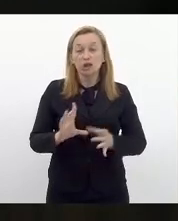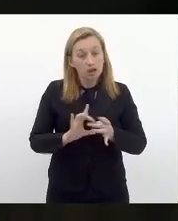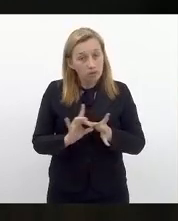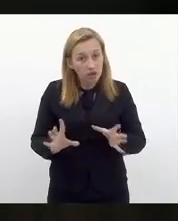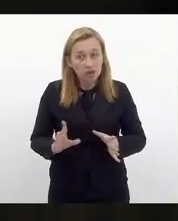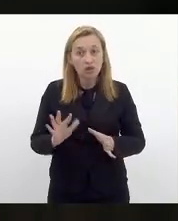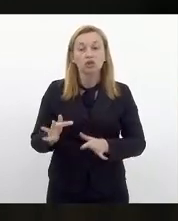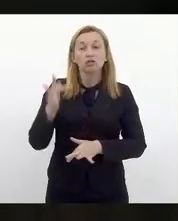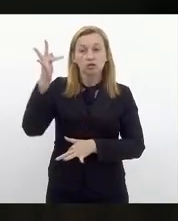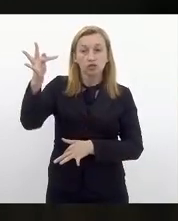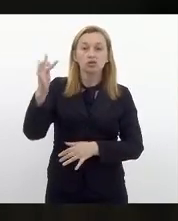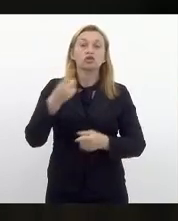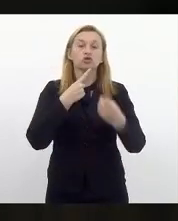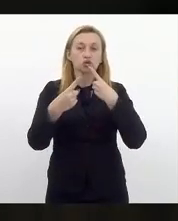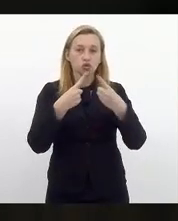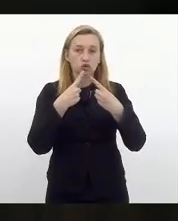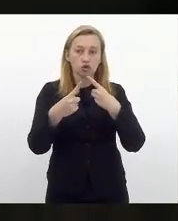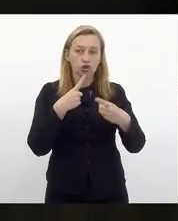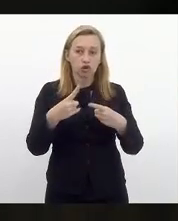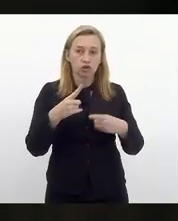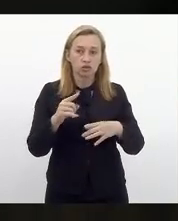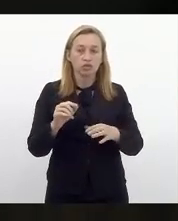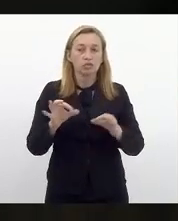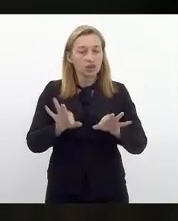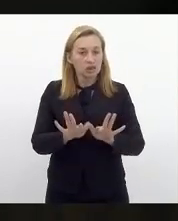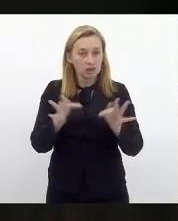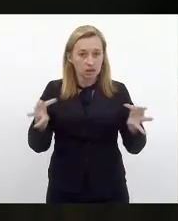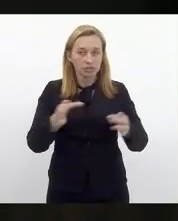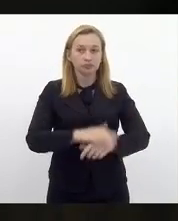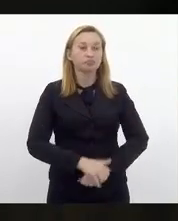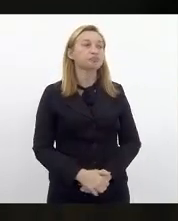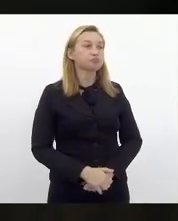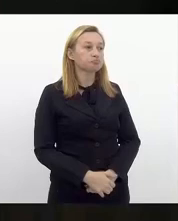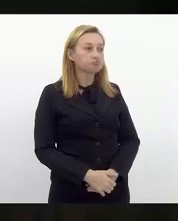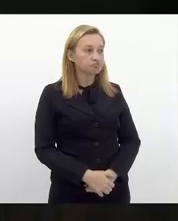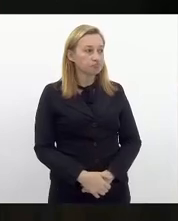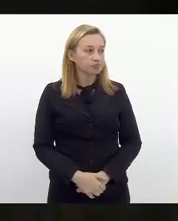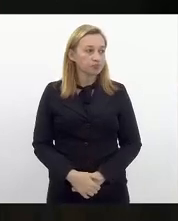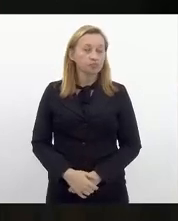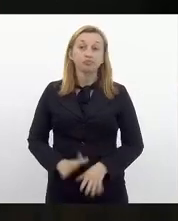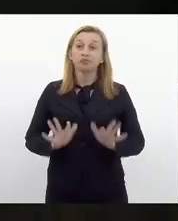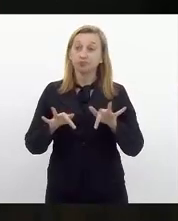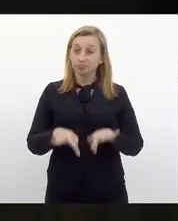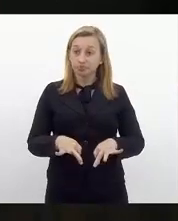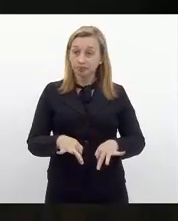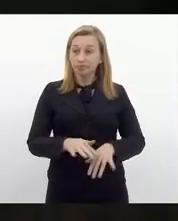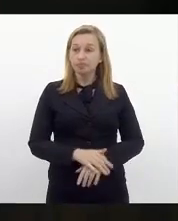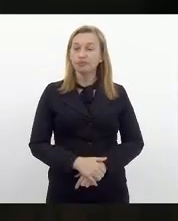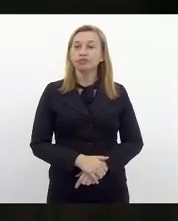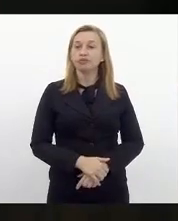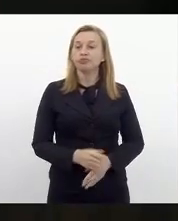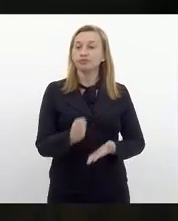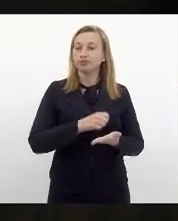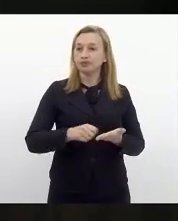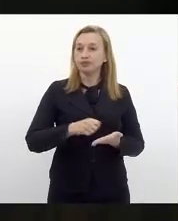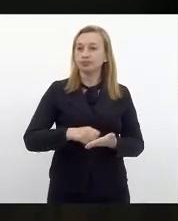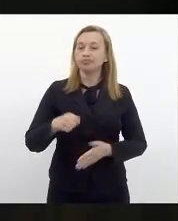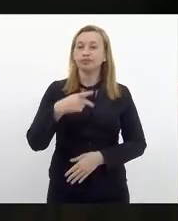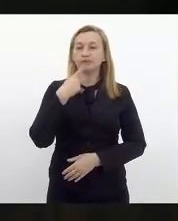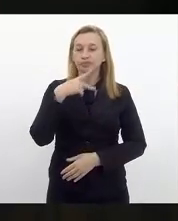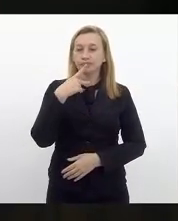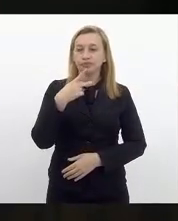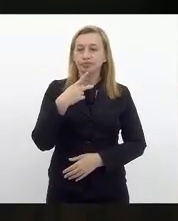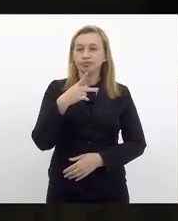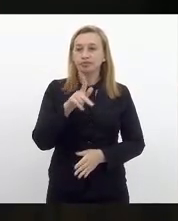permitindo que o futuro seja discutido de uma maneira muito mais simples estão encerradas as os inscritos para falar do